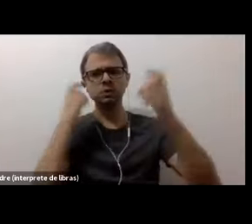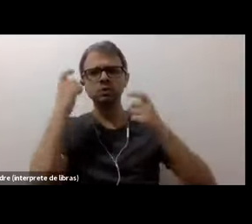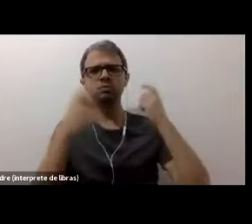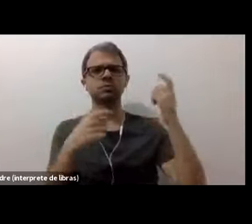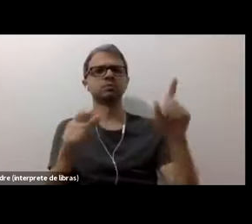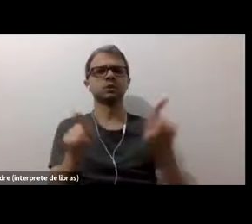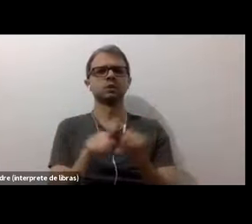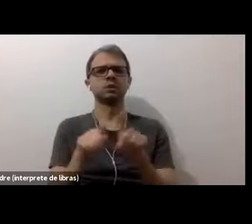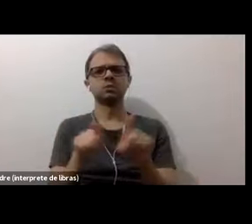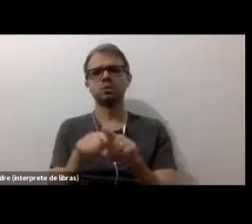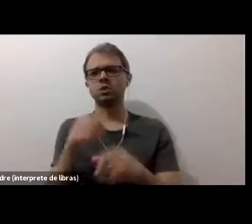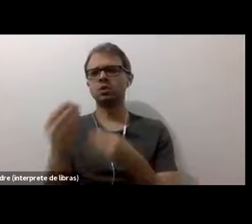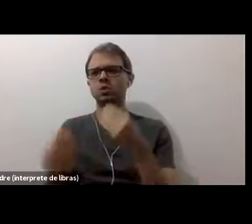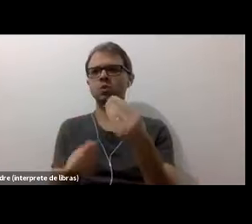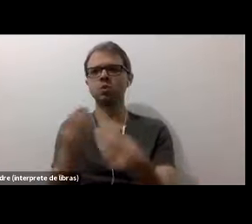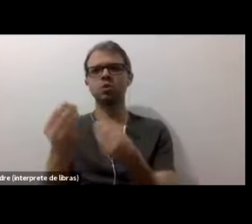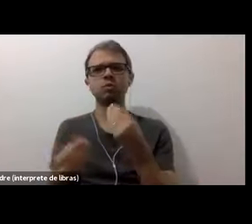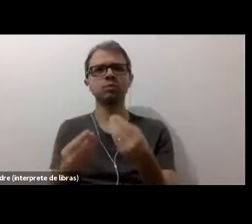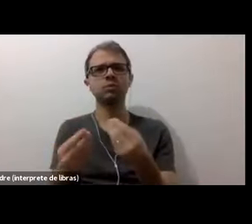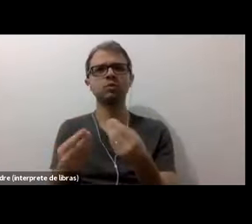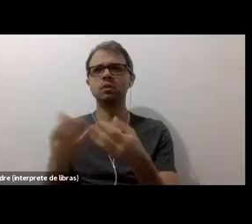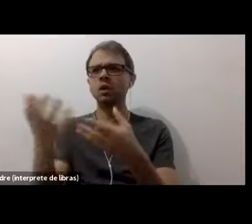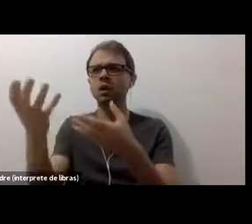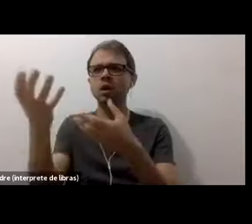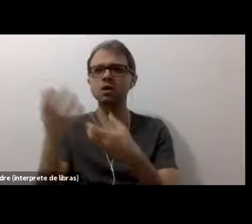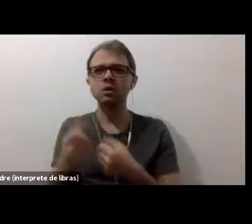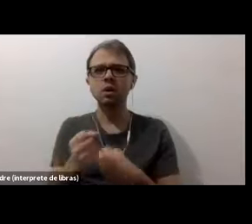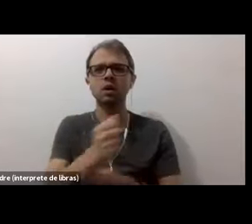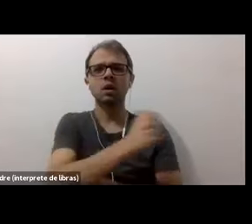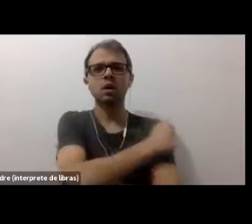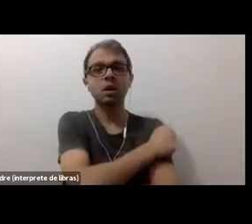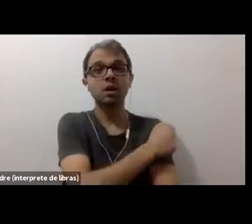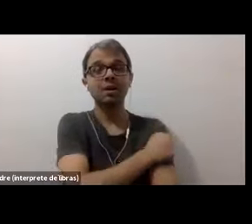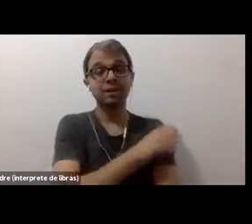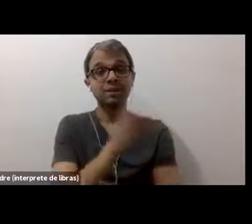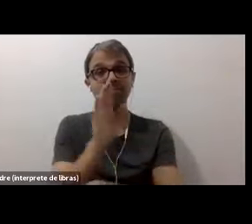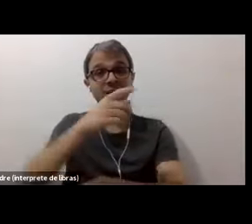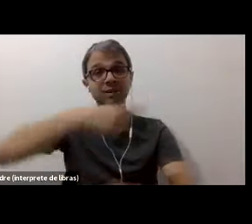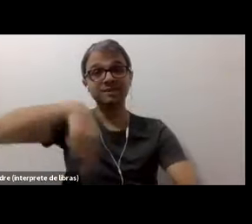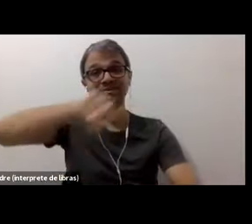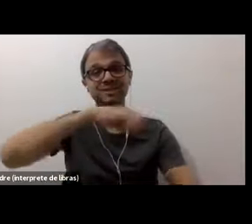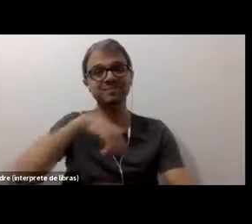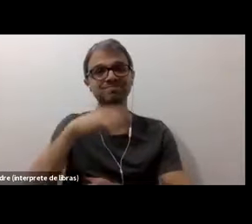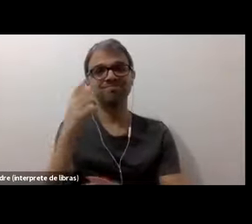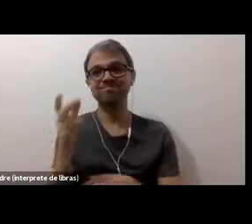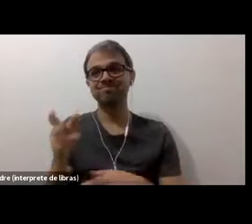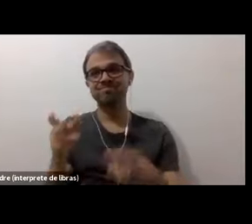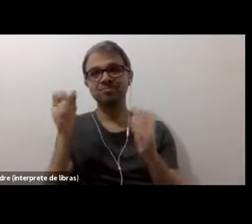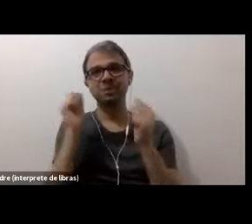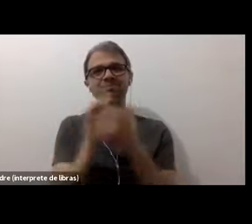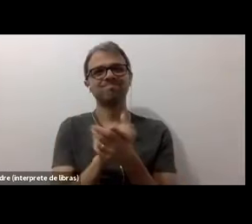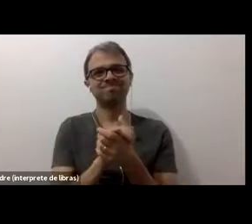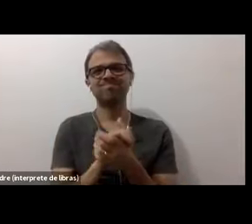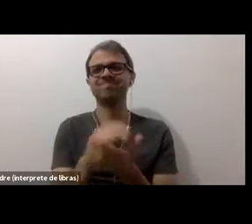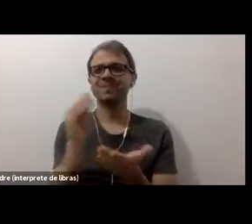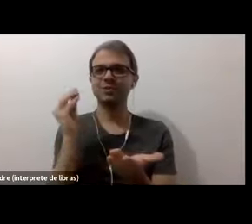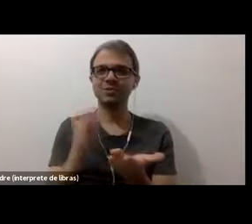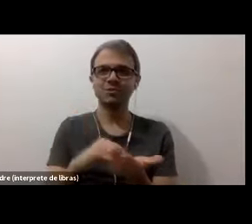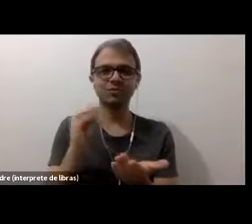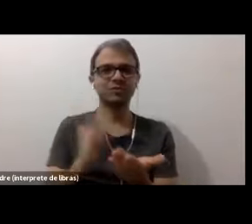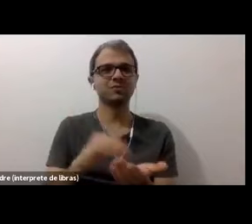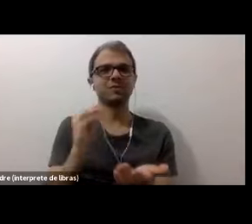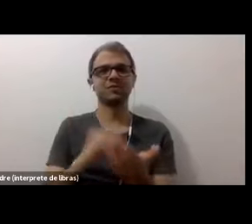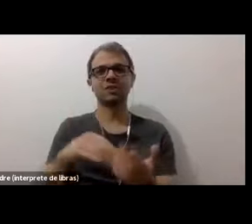de receber de volta os alunos, a gente sentiu que isso não foi muito ouvido. Teve a consulta, mas